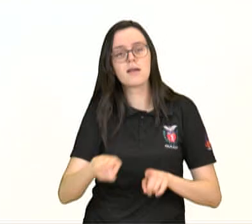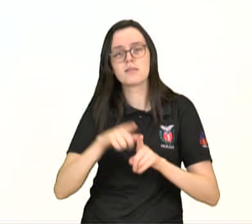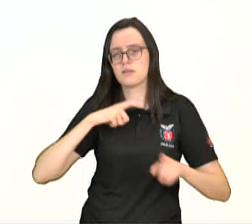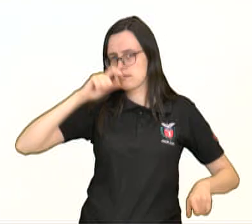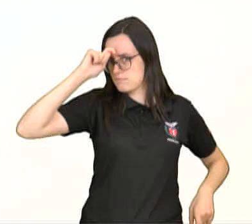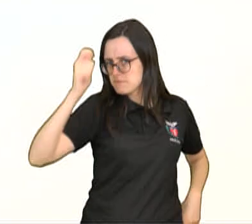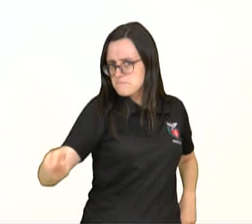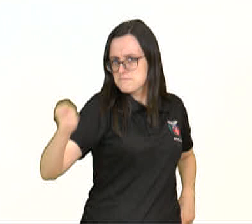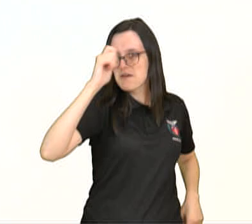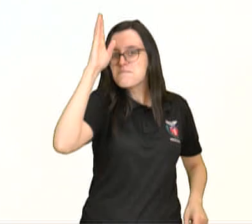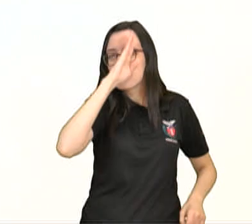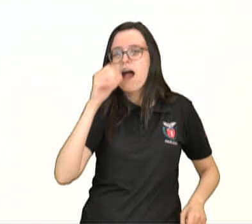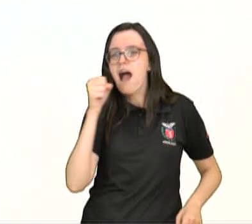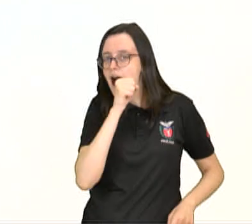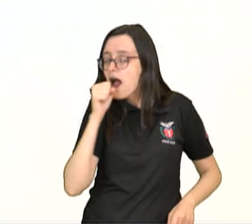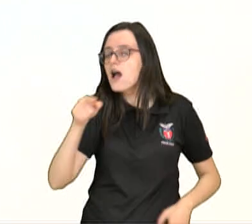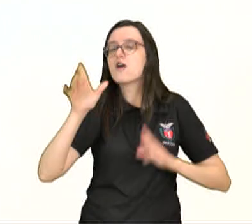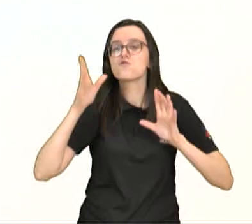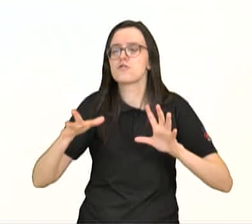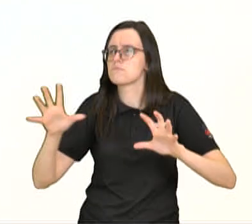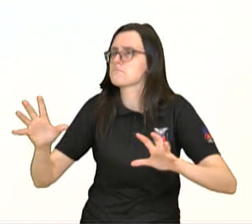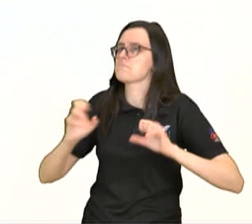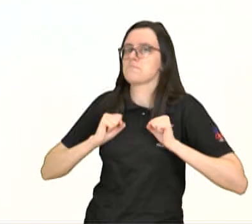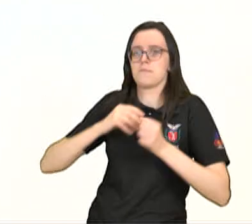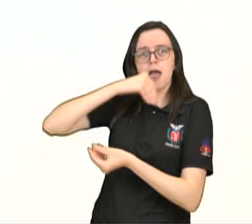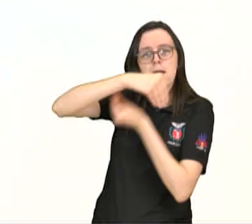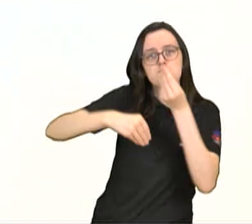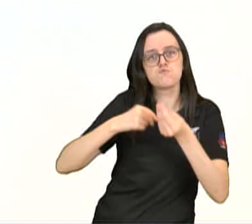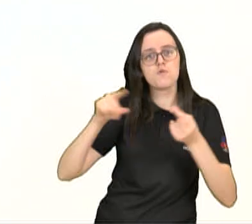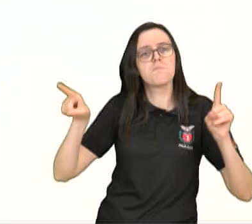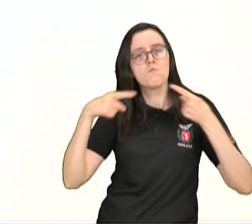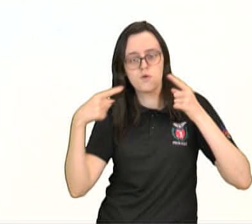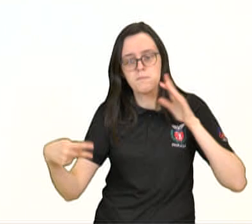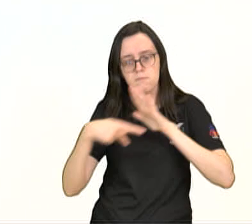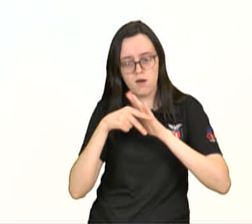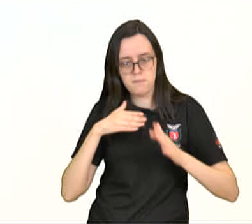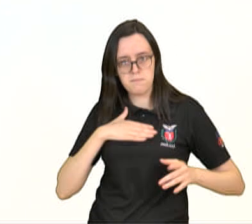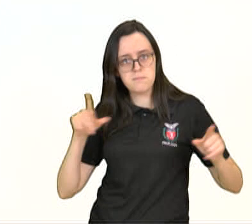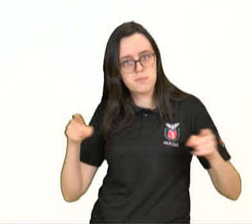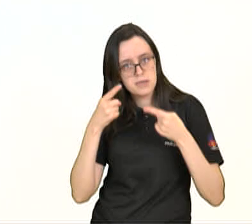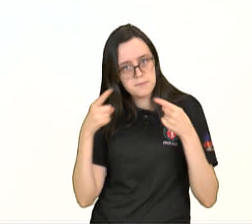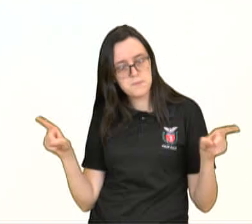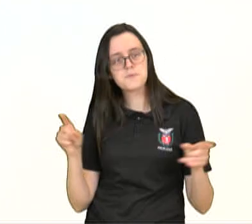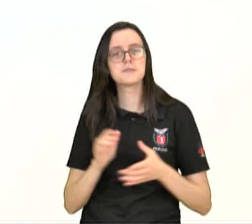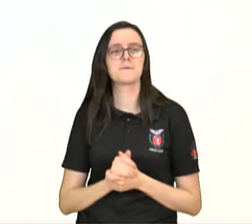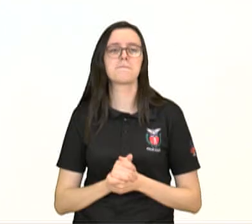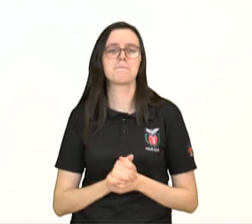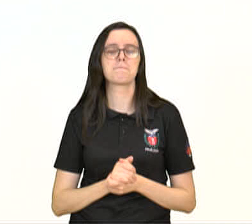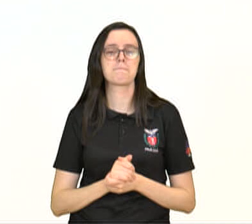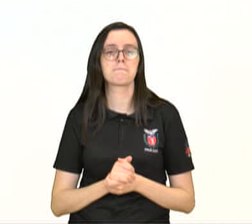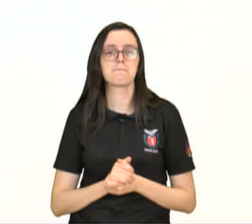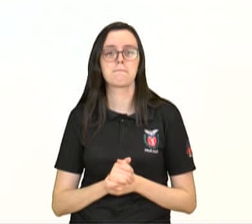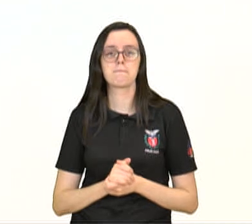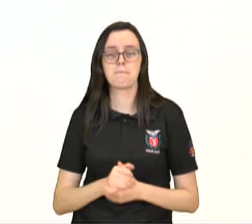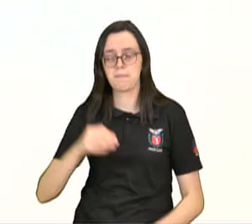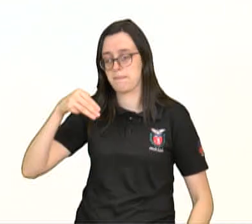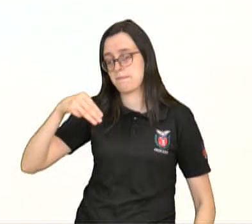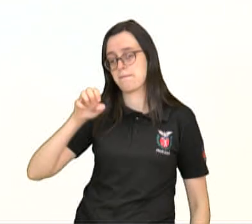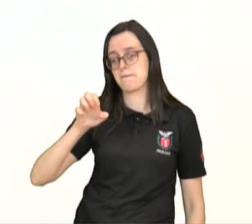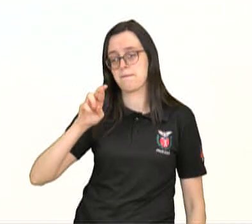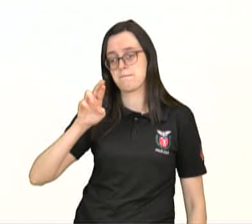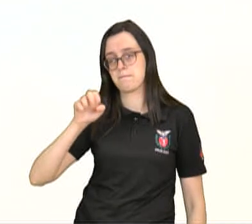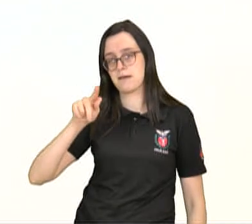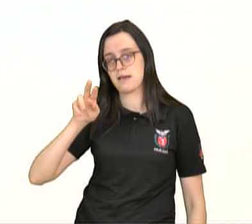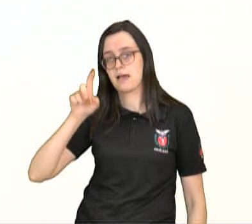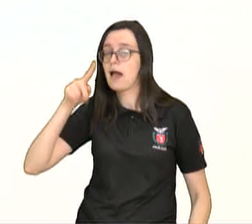sertanejos brasileiros já incorporam a bachata nos seus próprios repertórios. O merengue, ele é considerado a